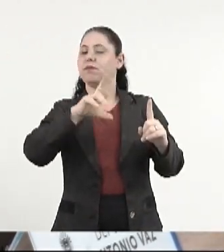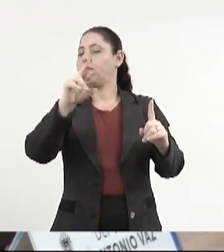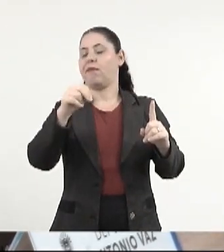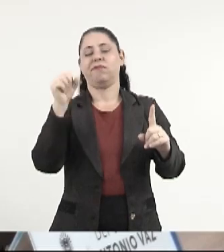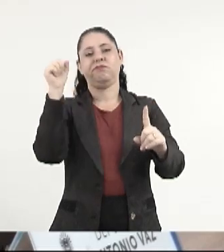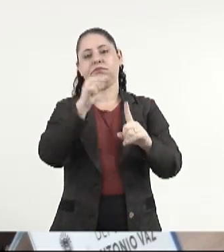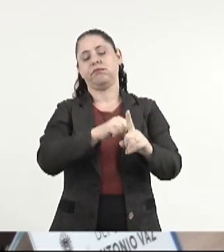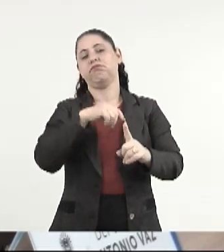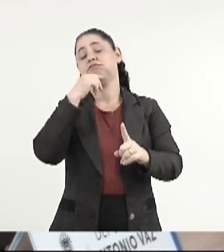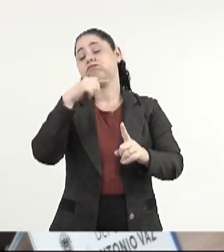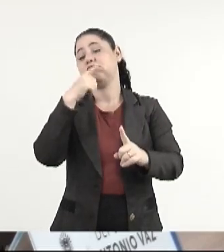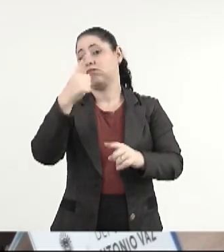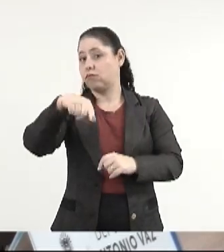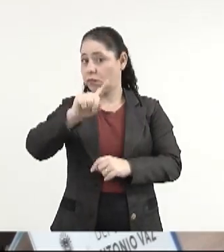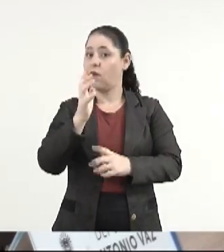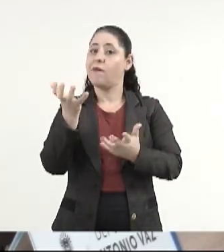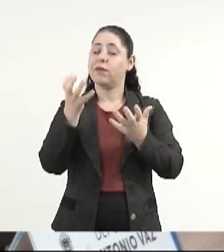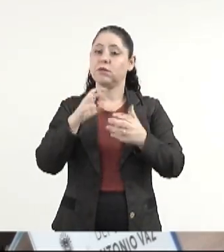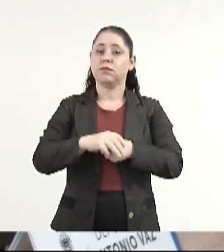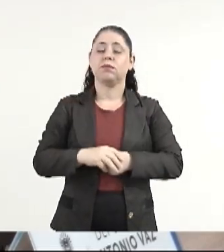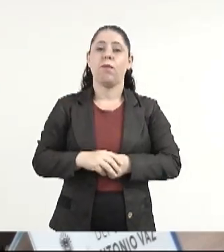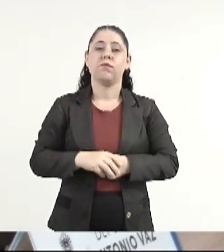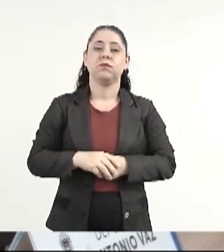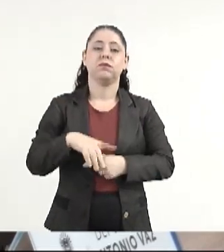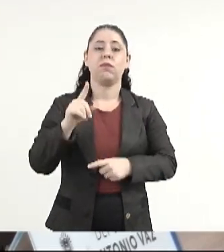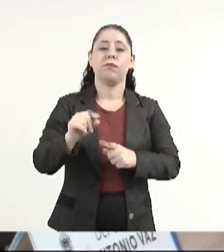em ninguém, né? Ela vai